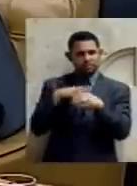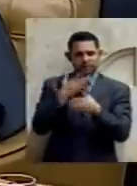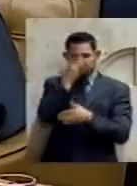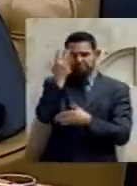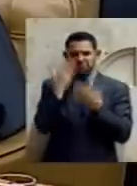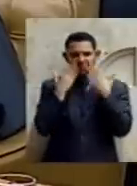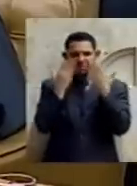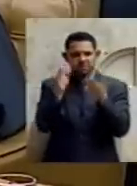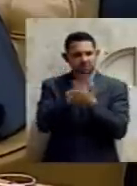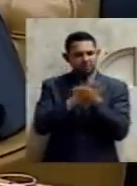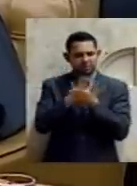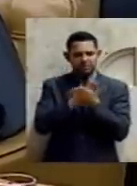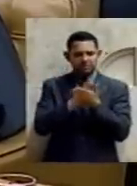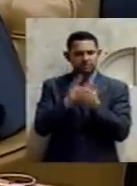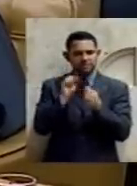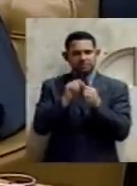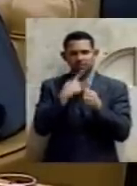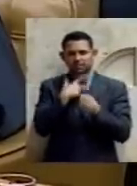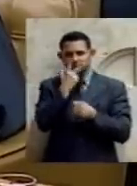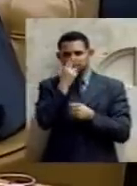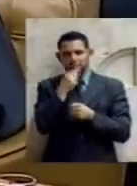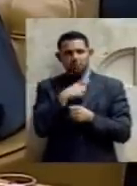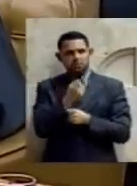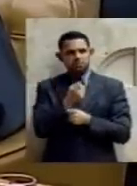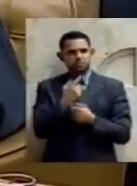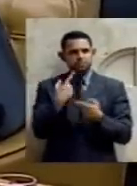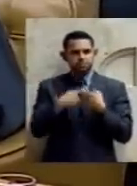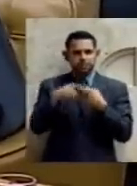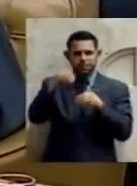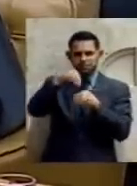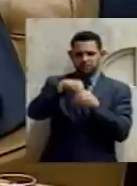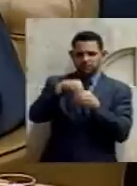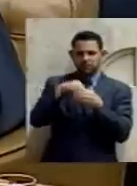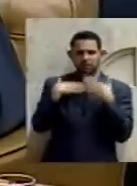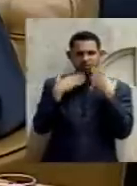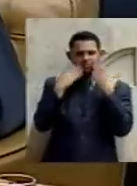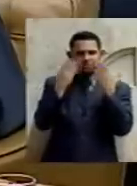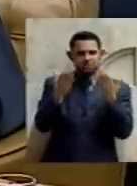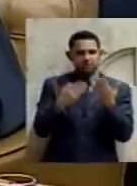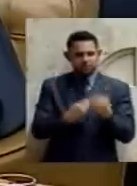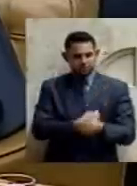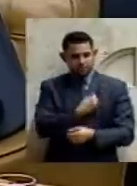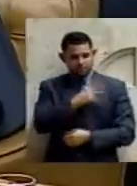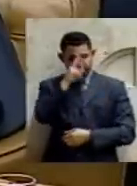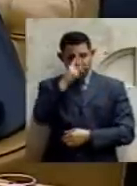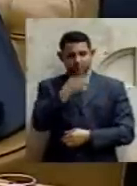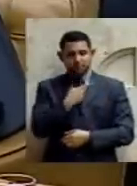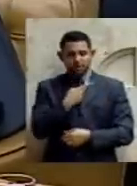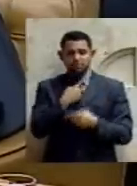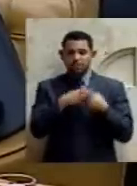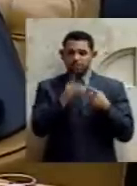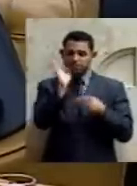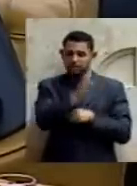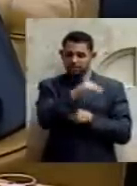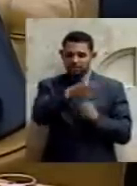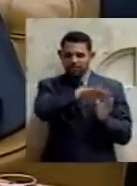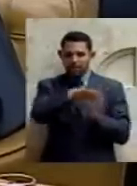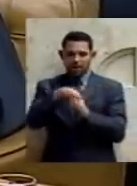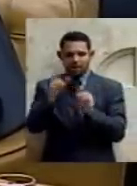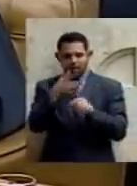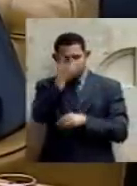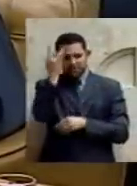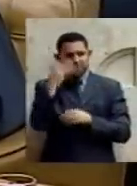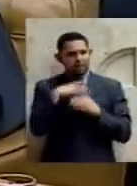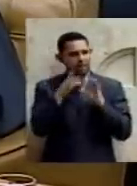legais que vedavam o humor em periódicos eleitorais, mercê de atuar no resgate de